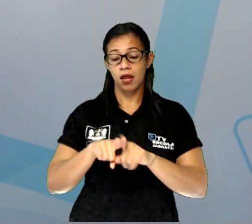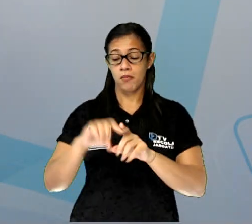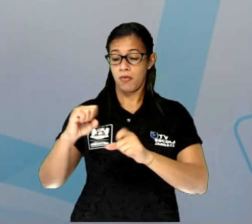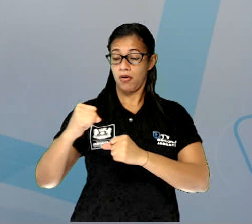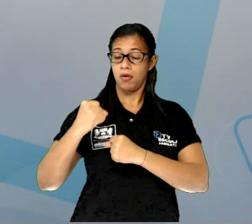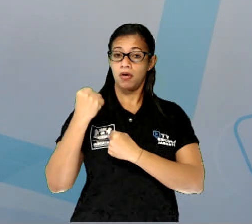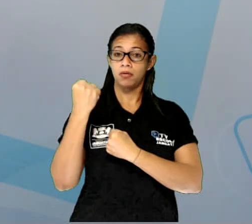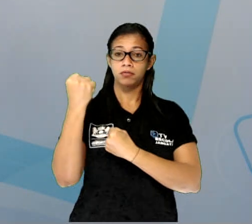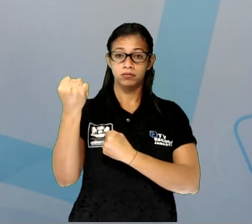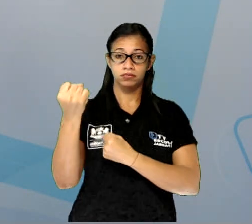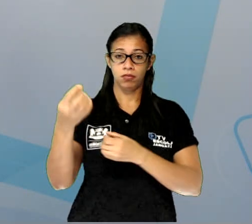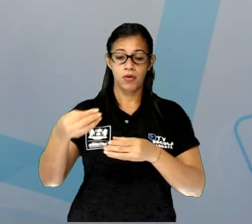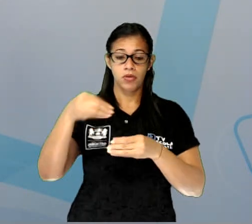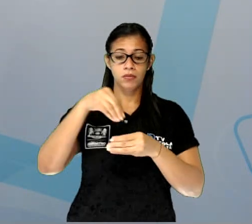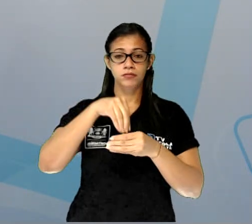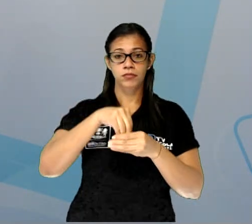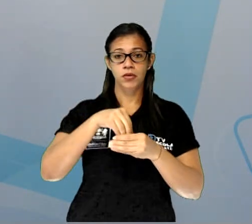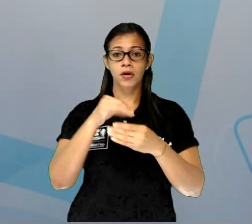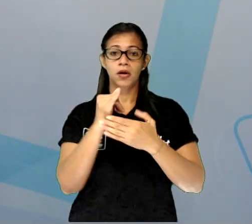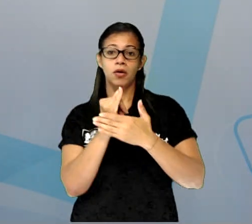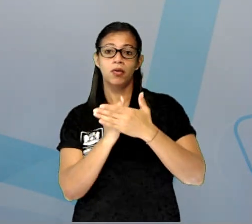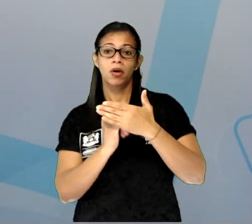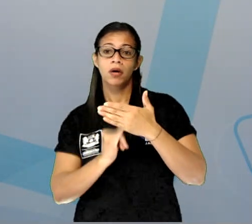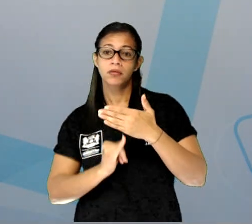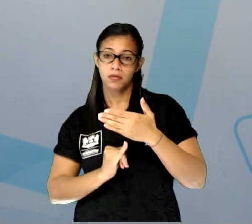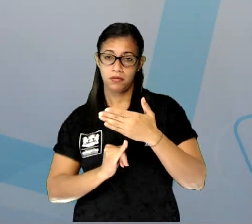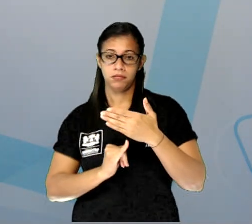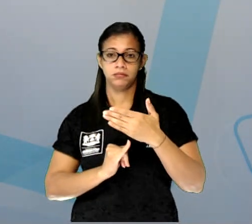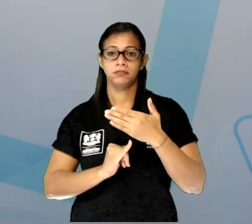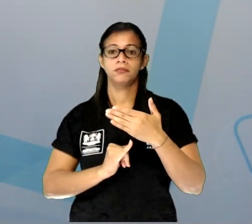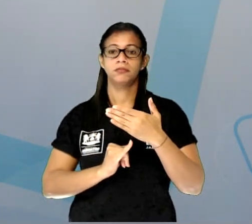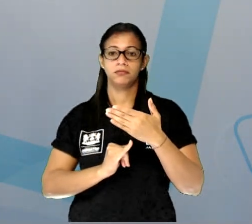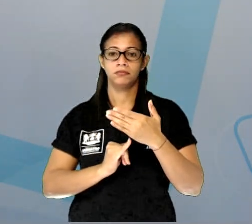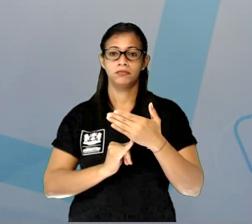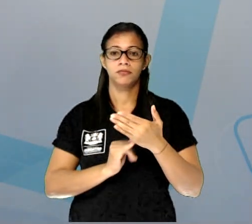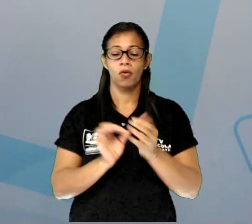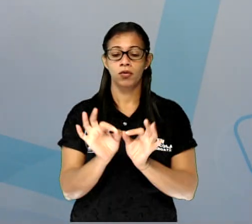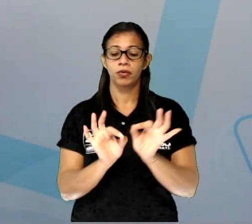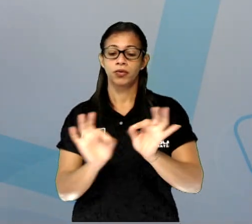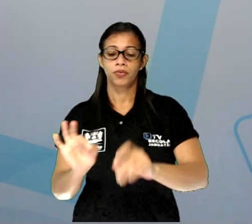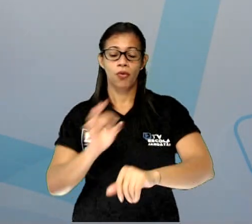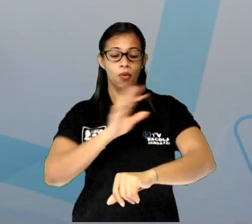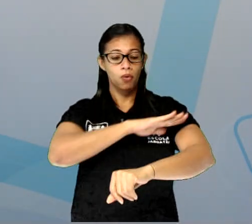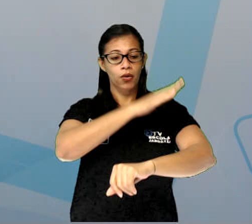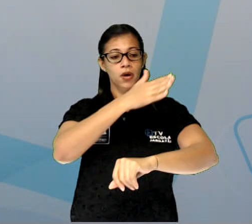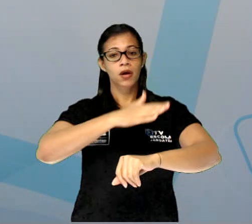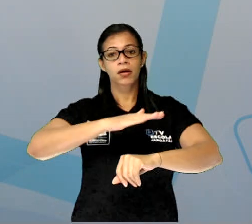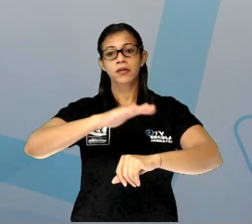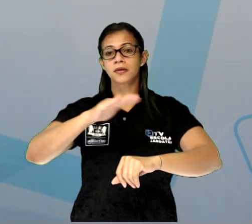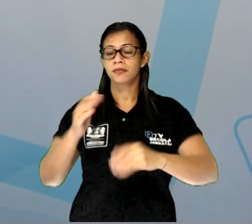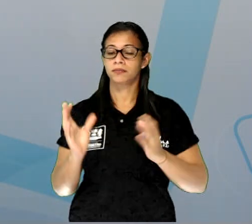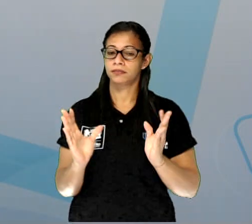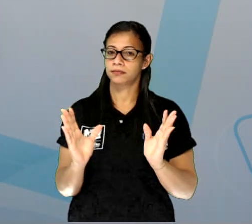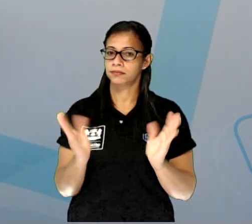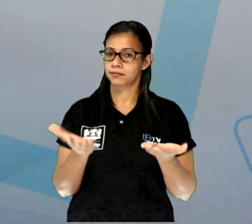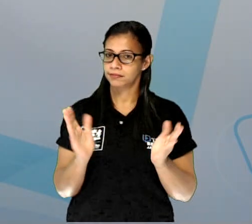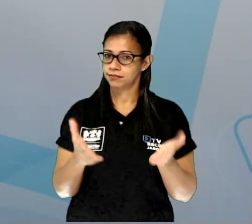vão esculpir o relevo, vão modelar o relevo. E hoje é dia de ver